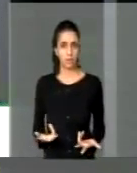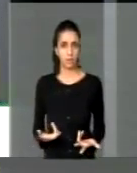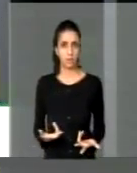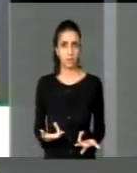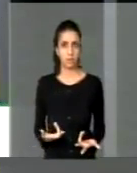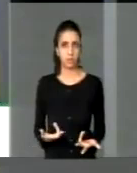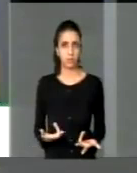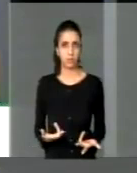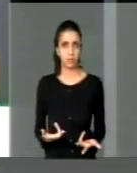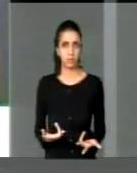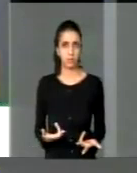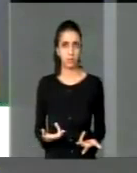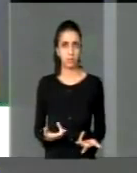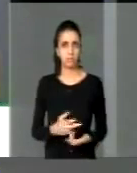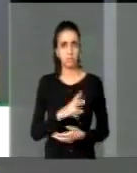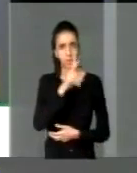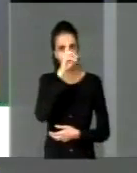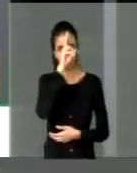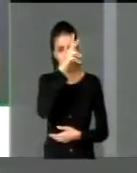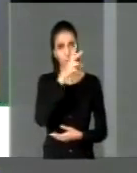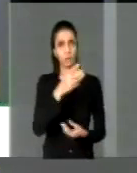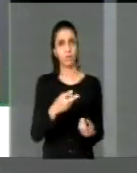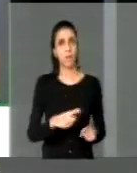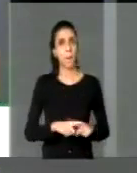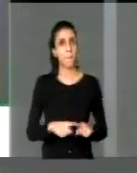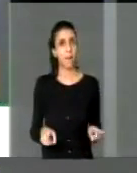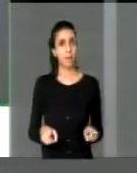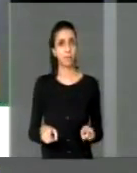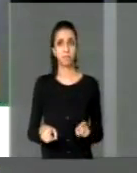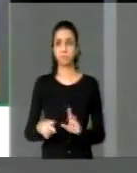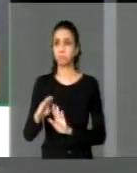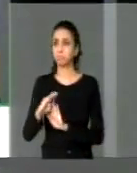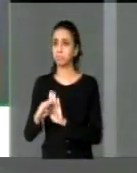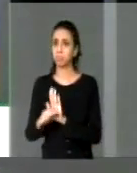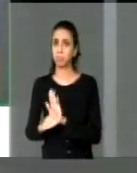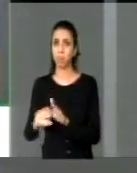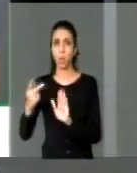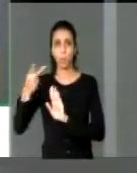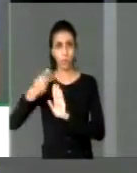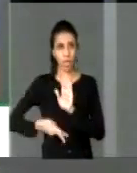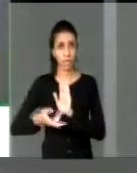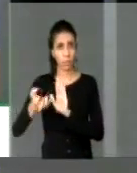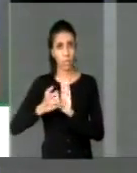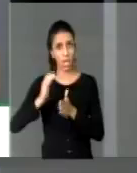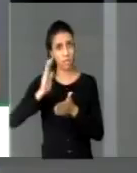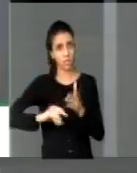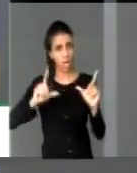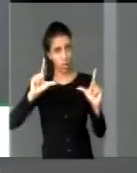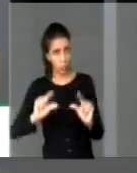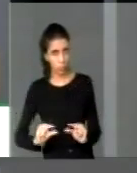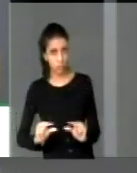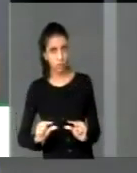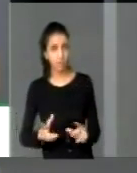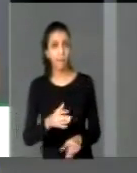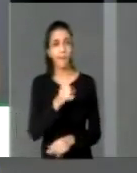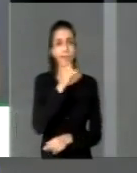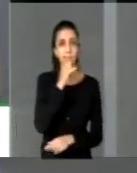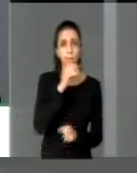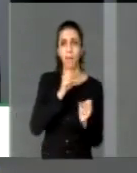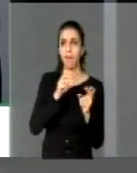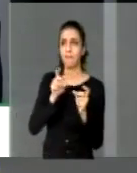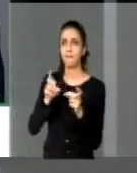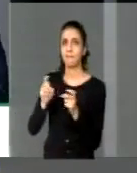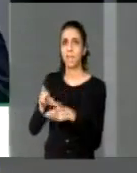e tem forte presença com o desmonte da política de conteúdo local. Por exemplo, a venda de ativos,